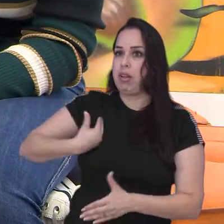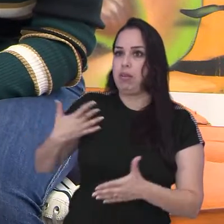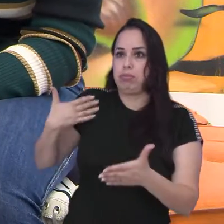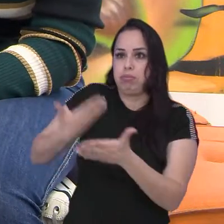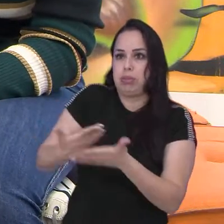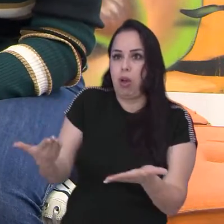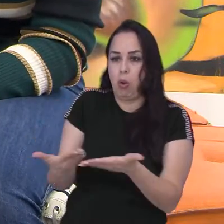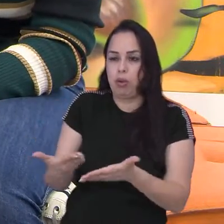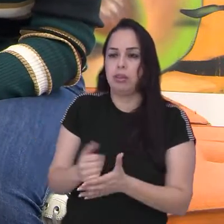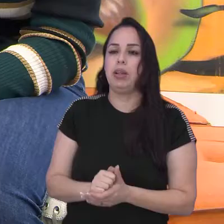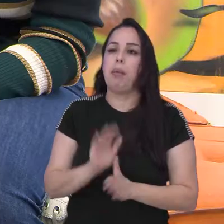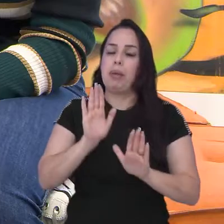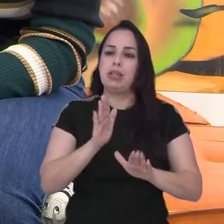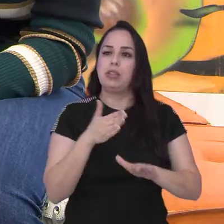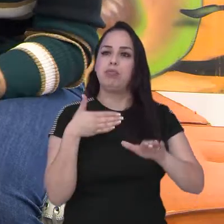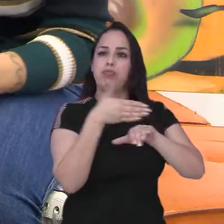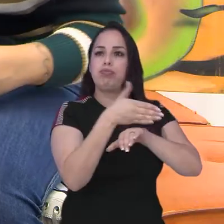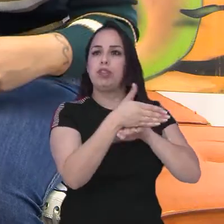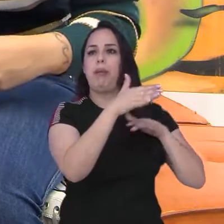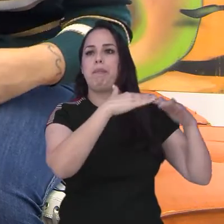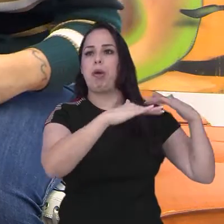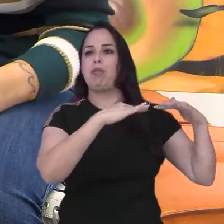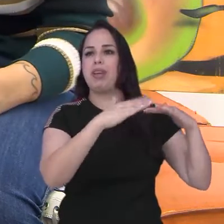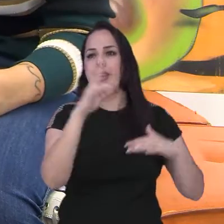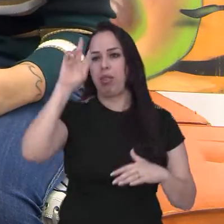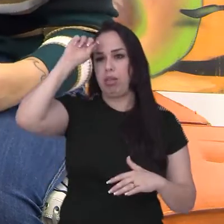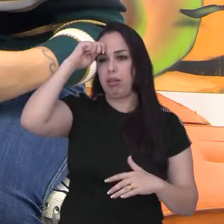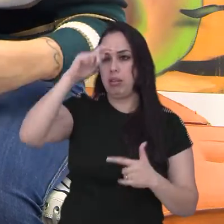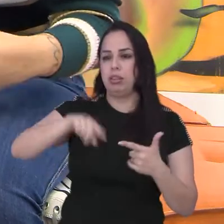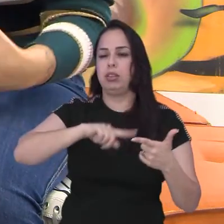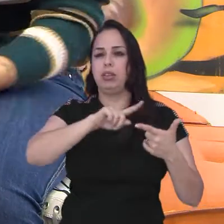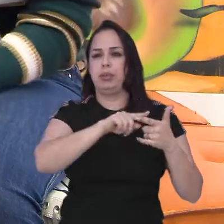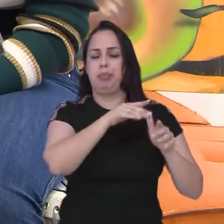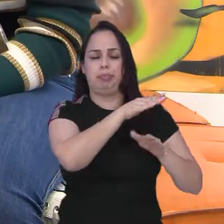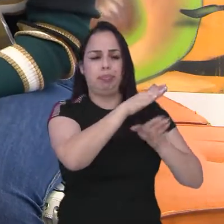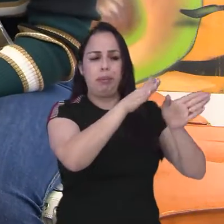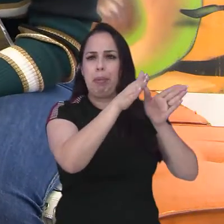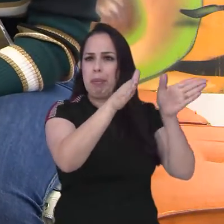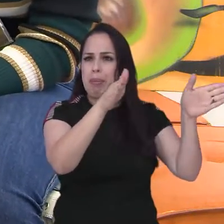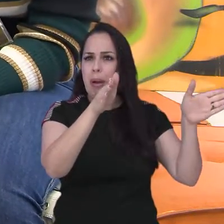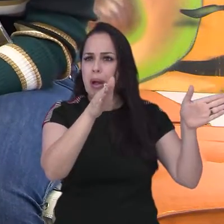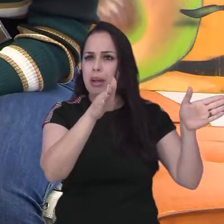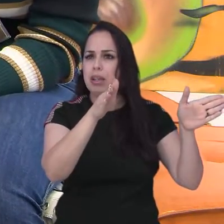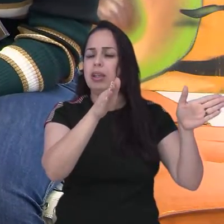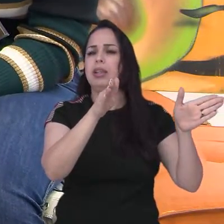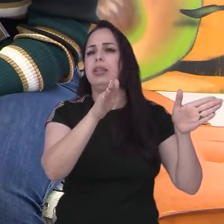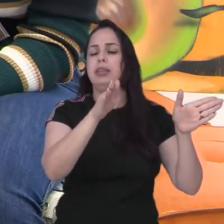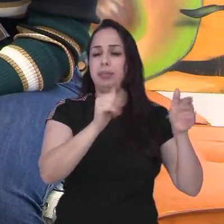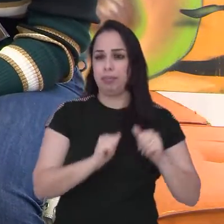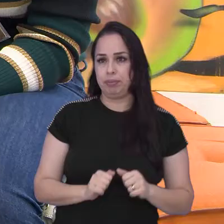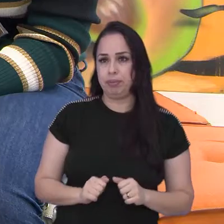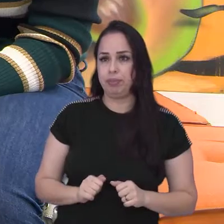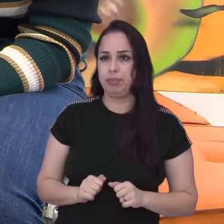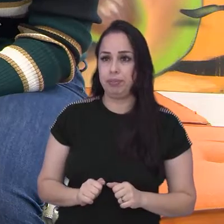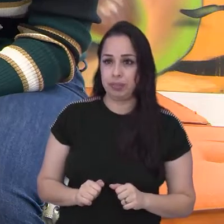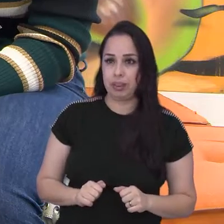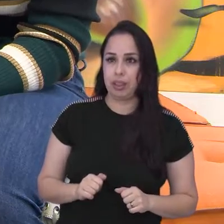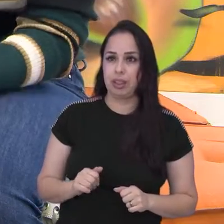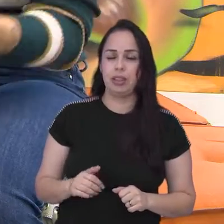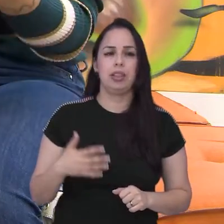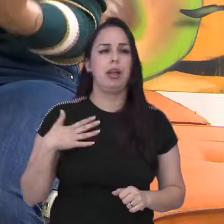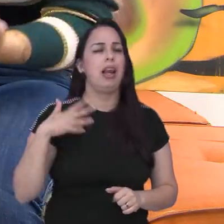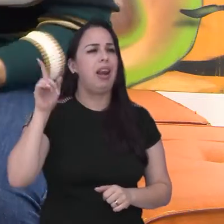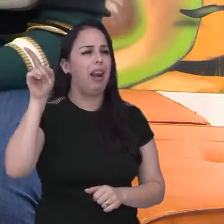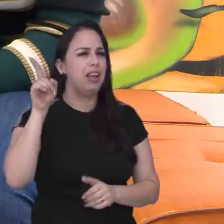Eu frequentei os movimentos negros, né? Então, assim, a Feconizu, Festival Comunitário Negro Zumbi.